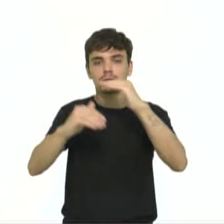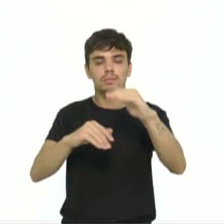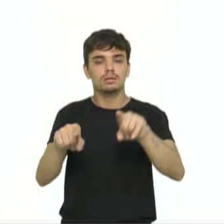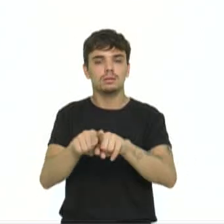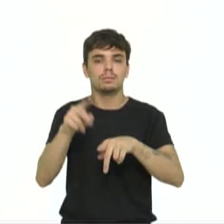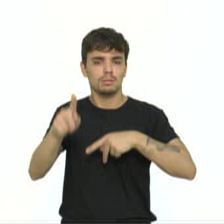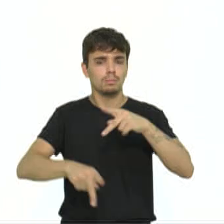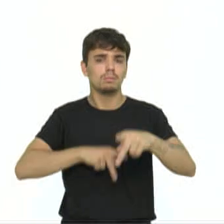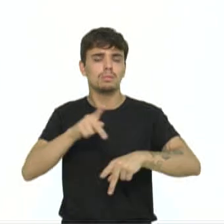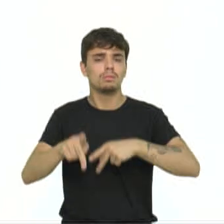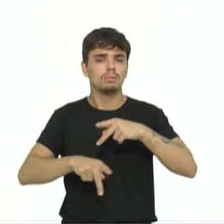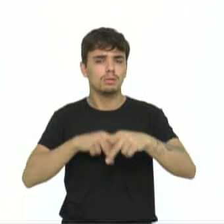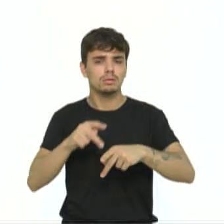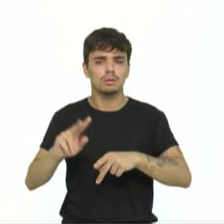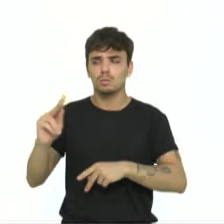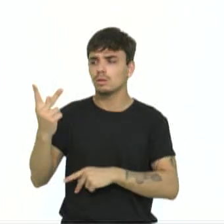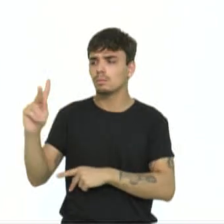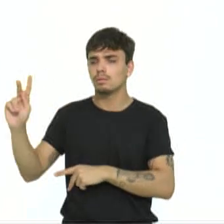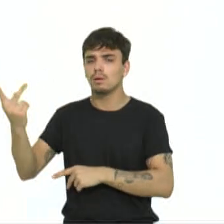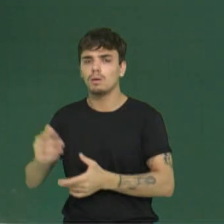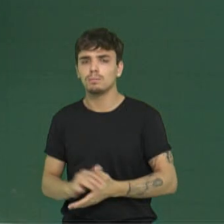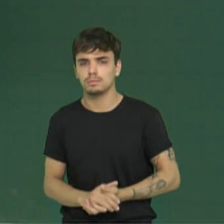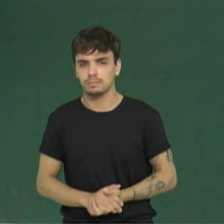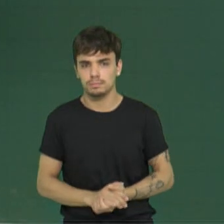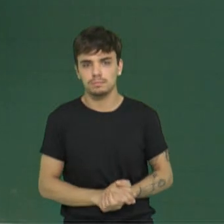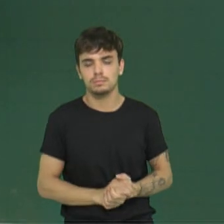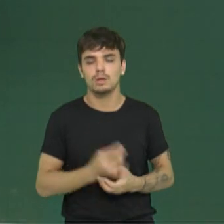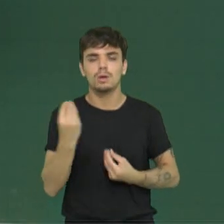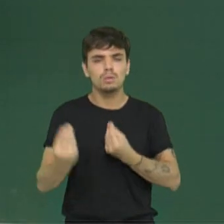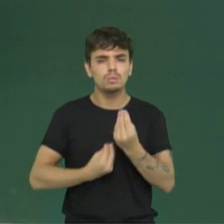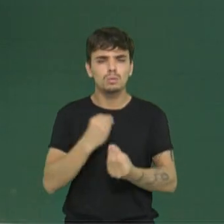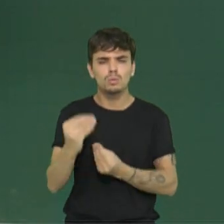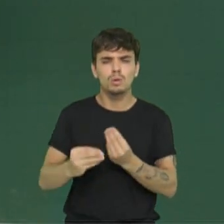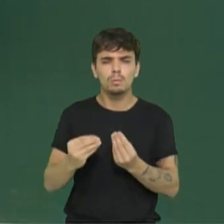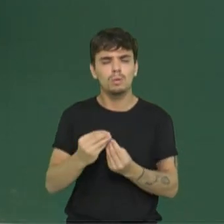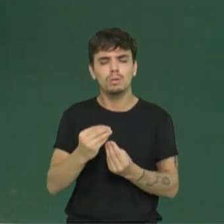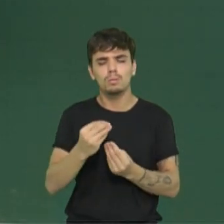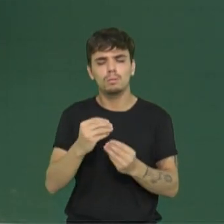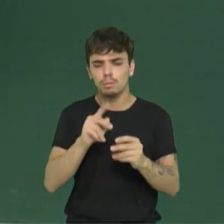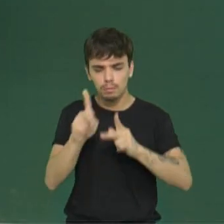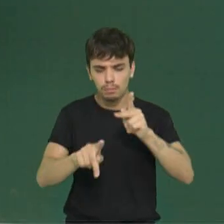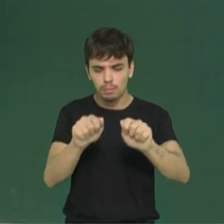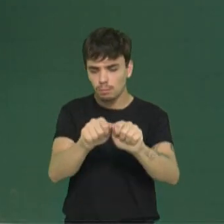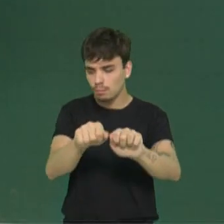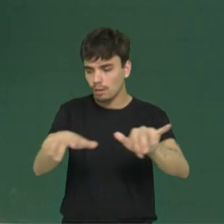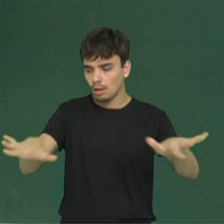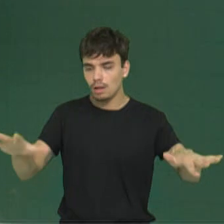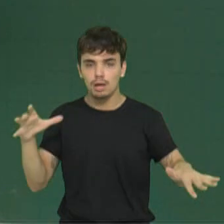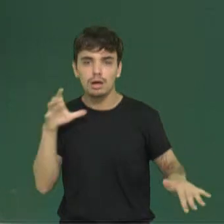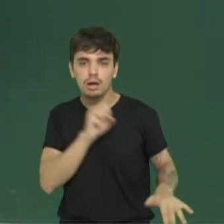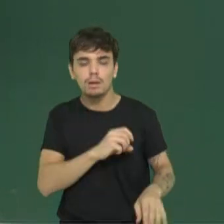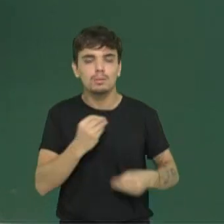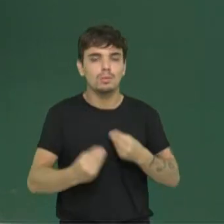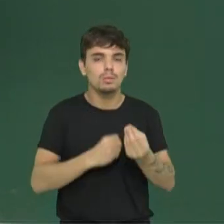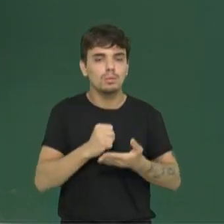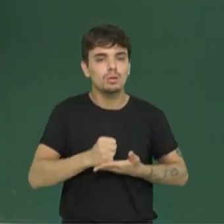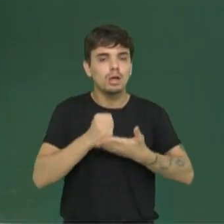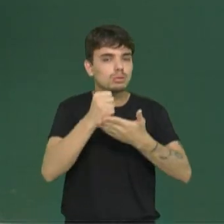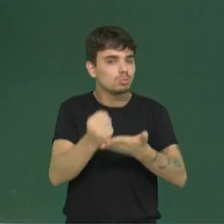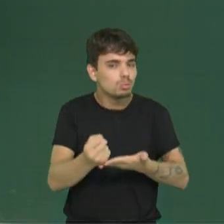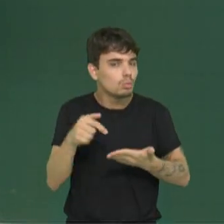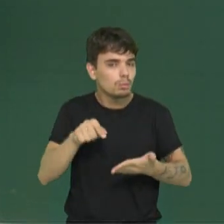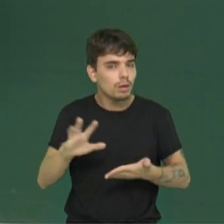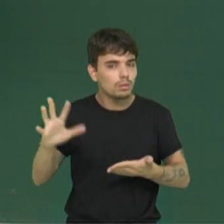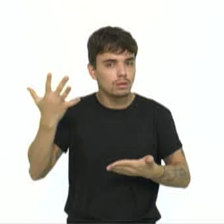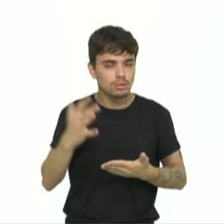popularização do hip hop? Tá? Como que ele acabou se popularizando de forma rápida? O que, que contribuiu para que